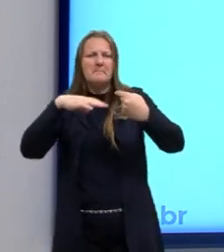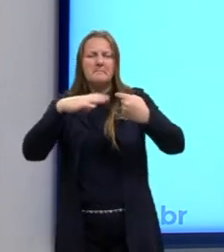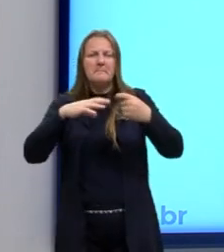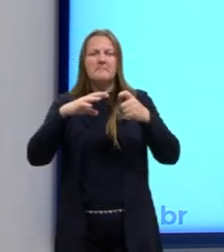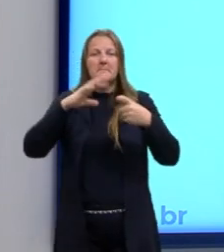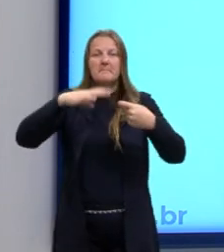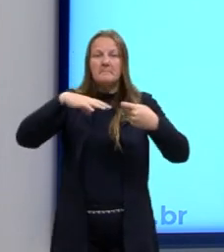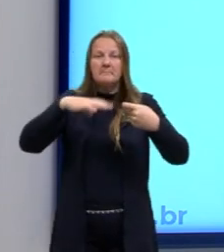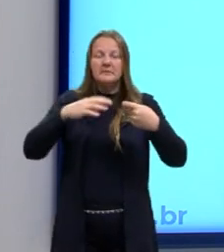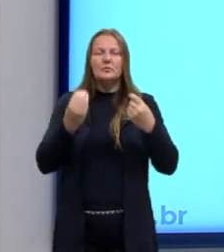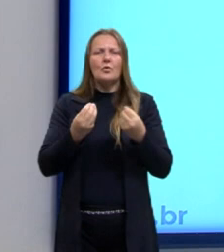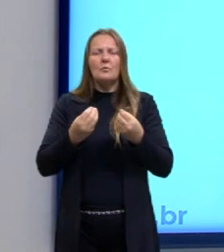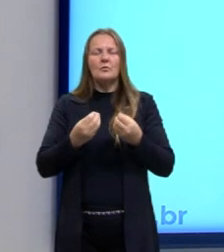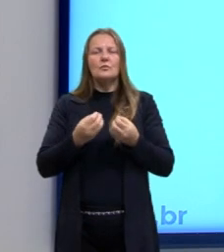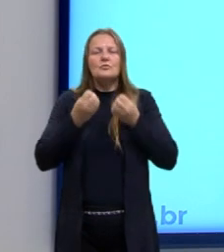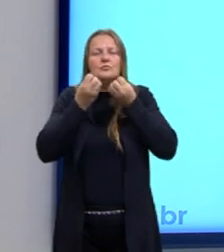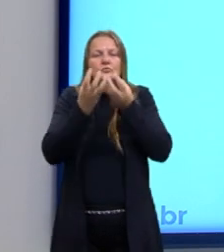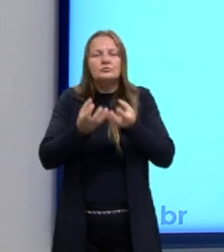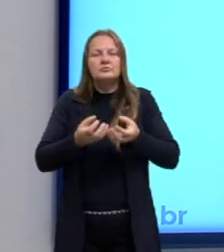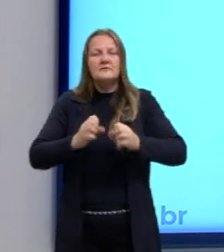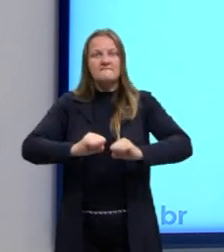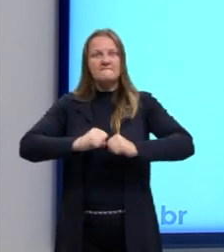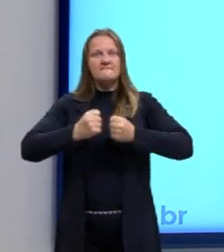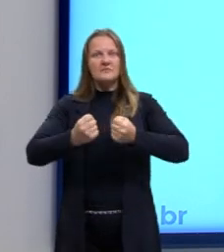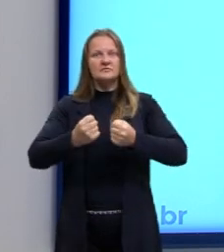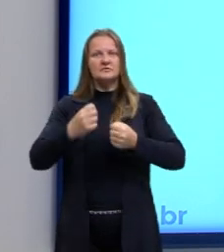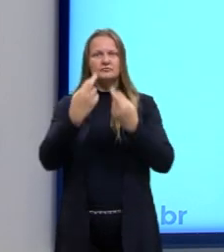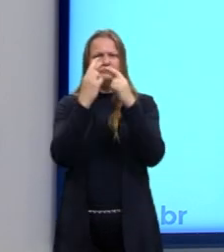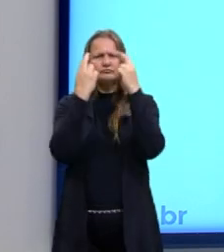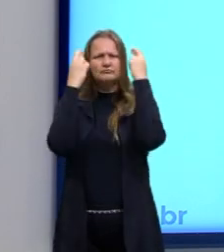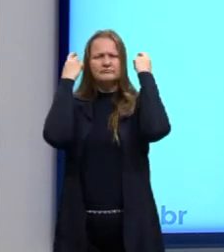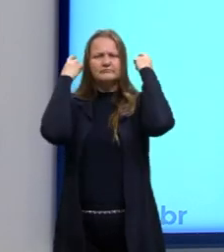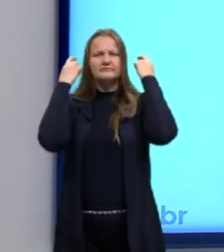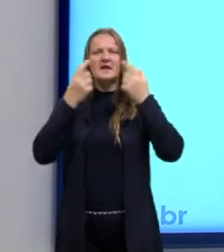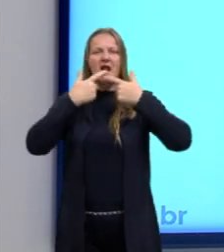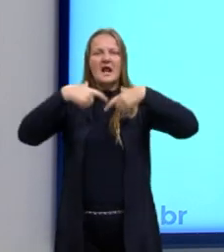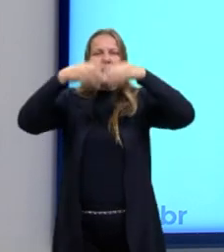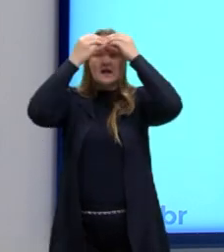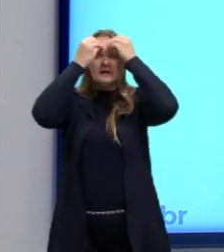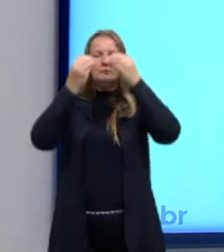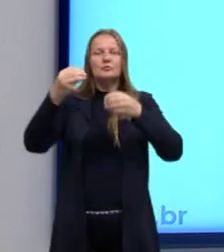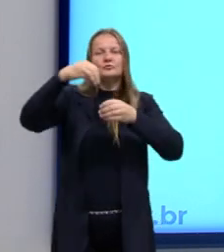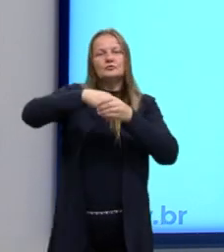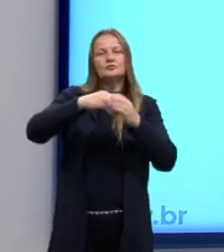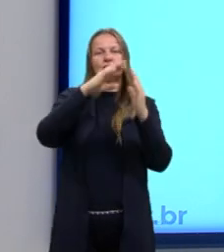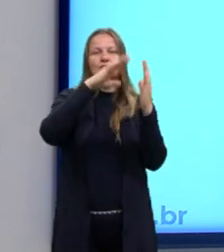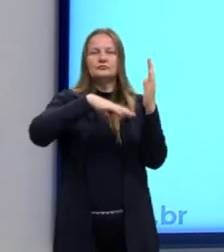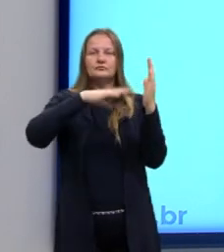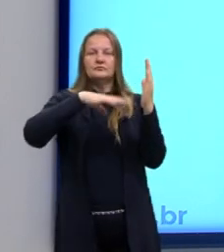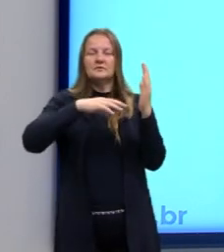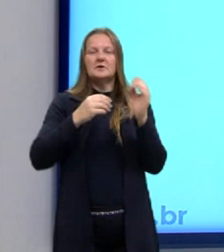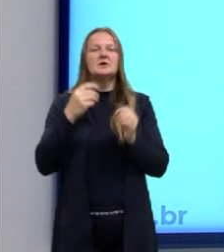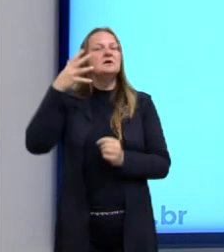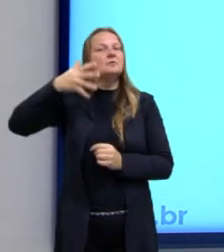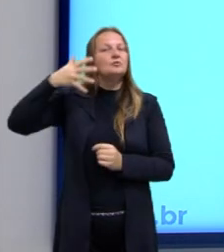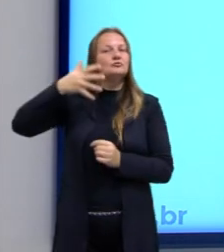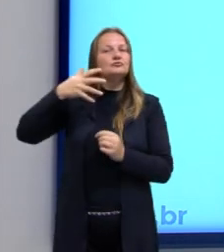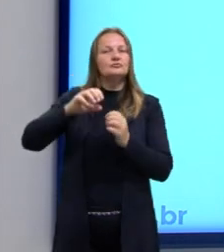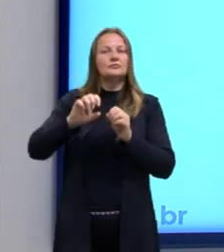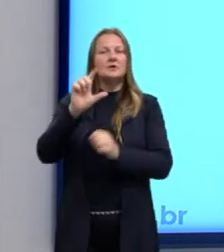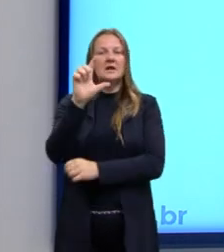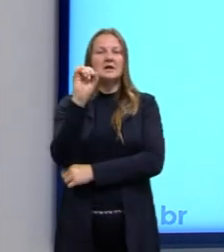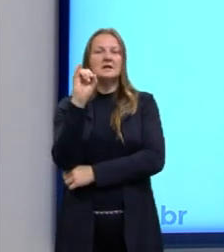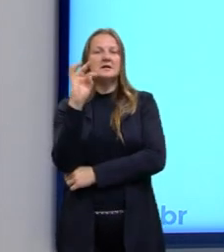narrativa da linguagem que vem dos gregos né a força da linguagem na liturgia né nas nossas